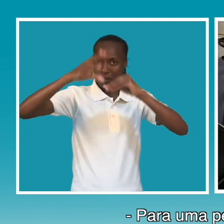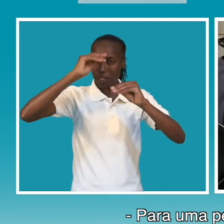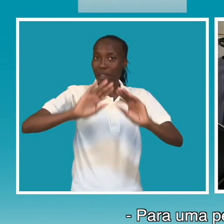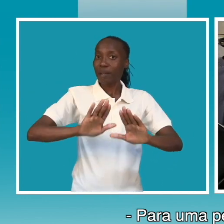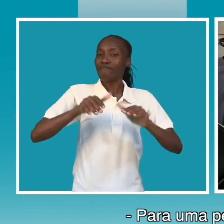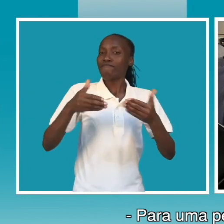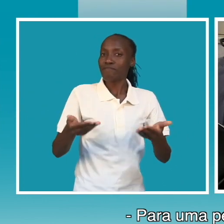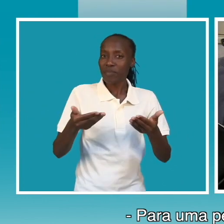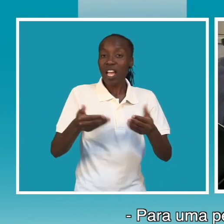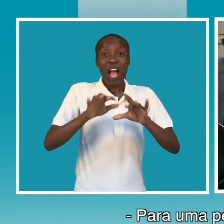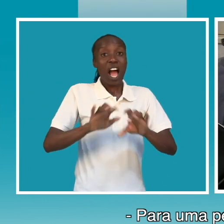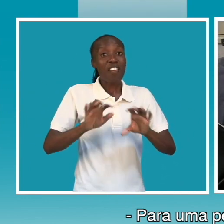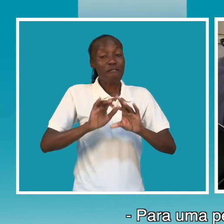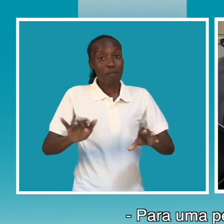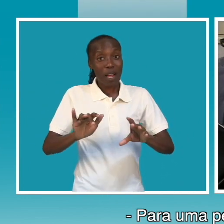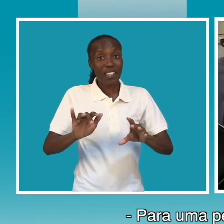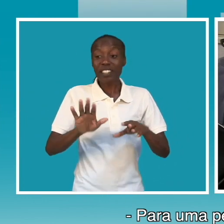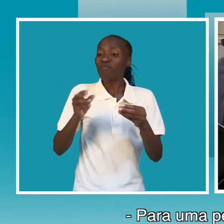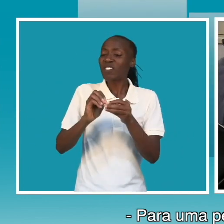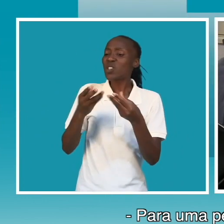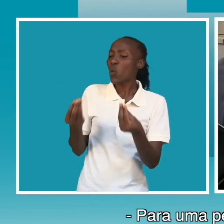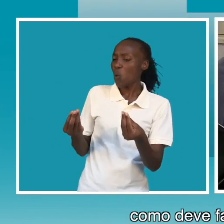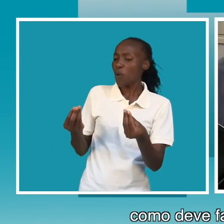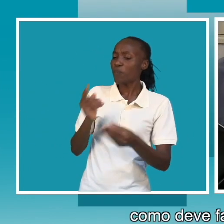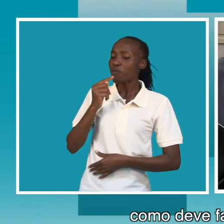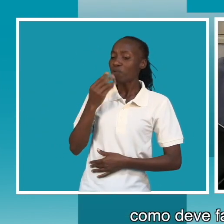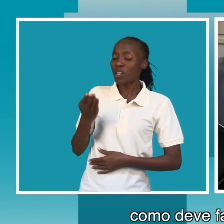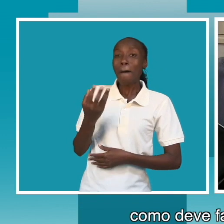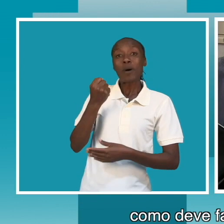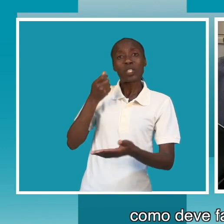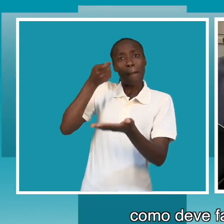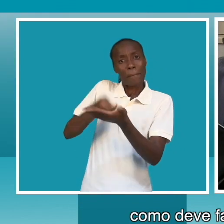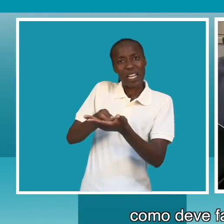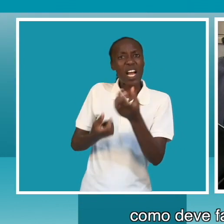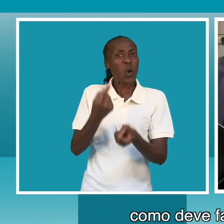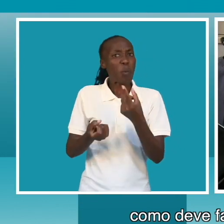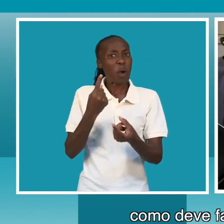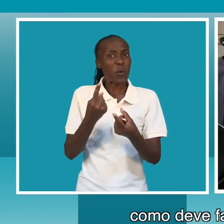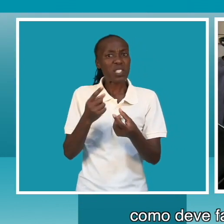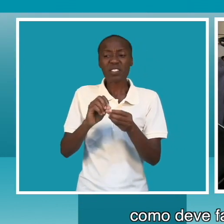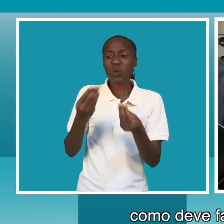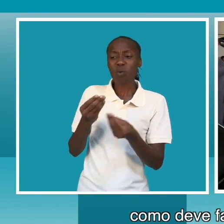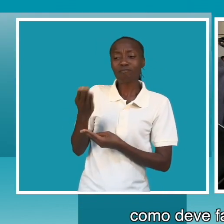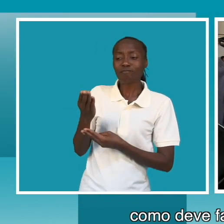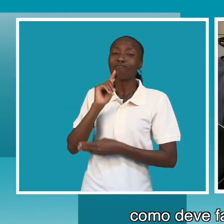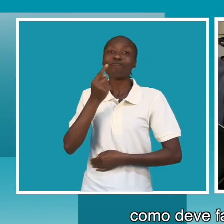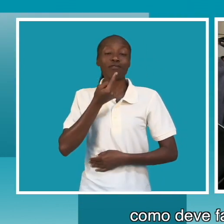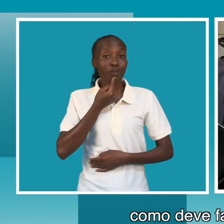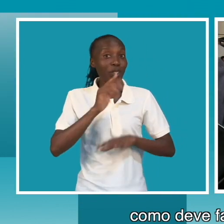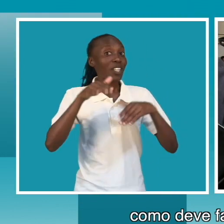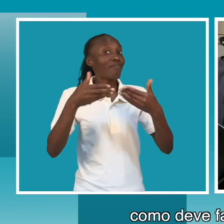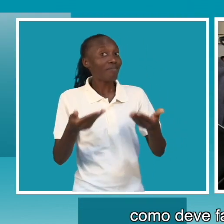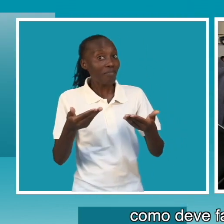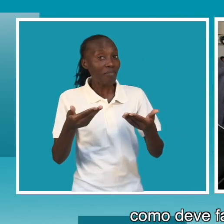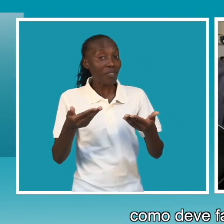a aula de informática, como é que pode fazer? Paga-se alguma coisa? Quais são os requisitos necessários?